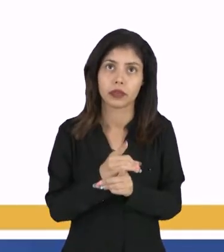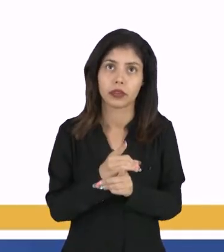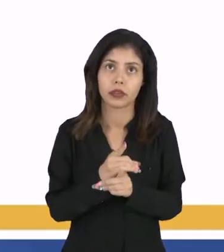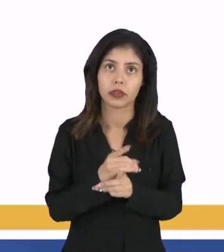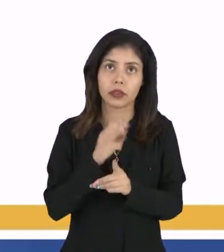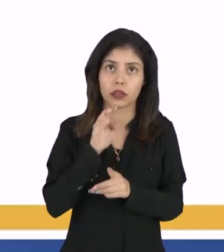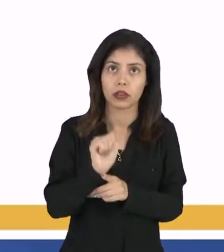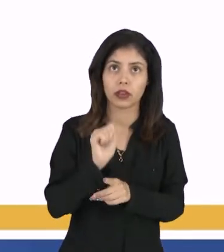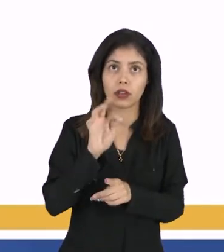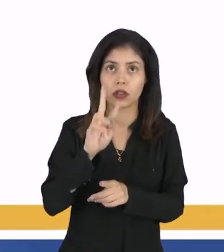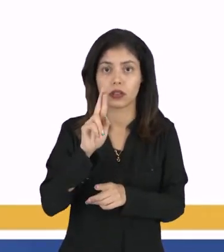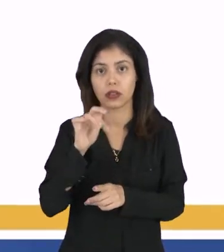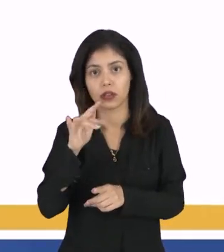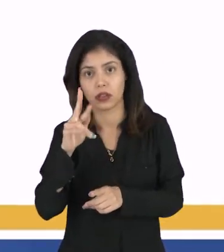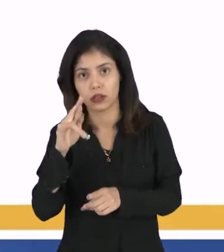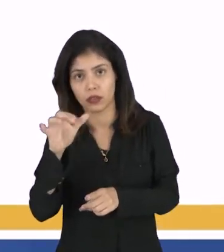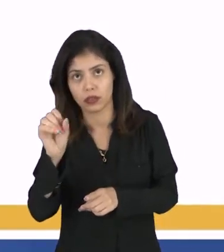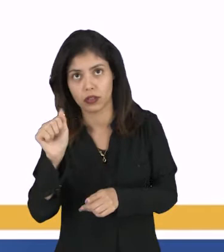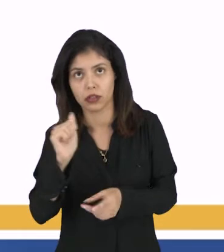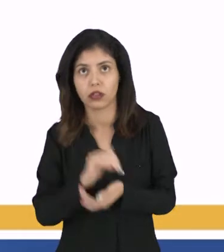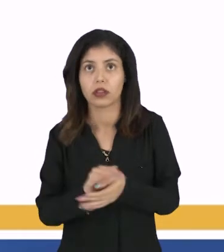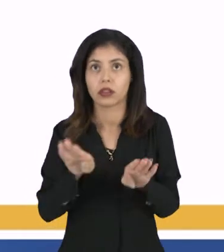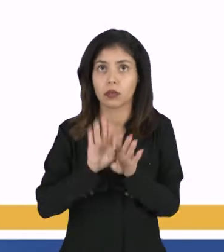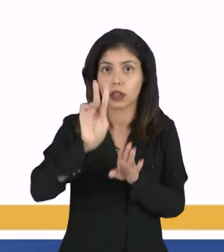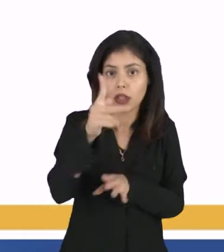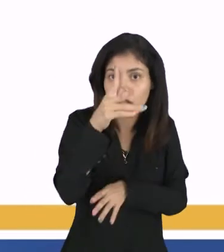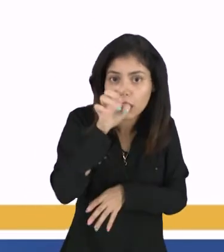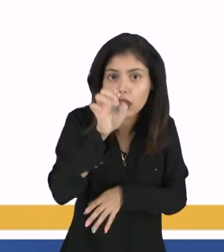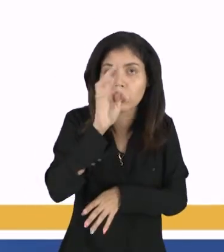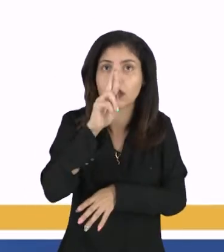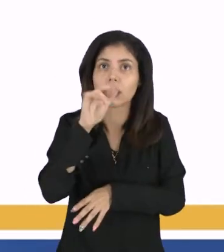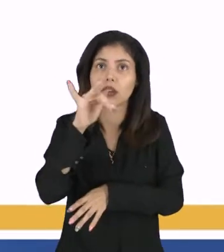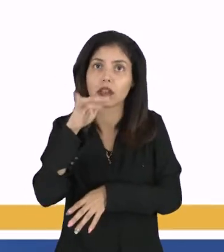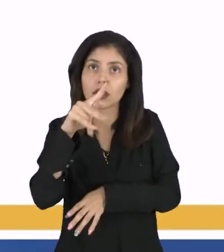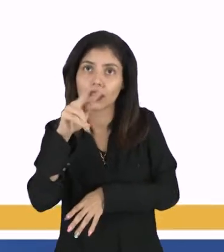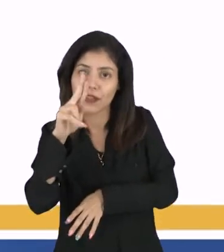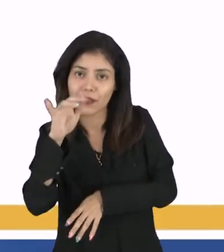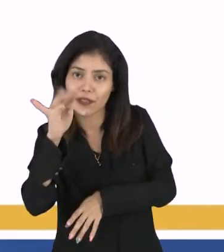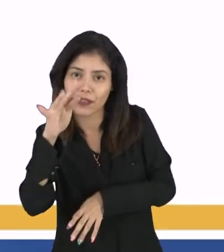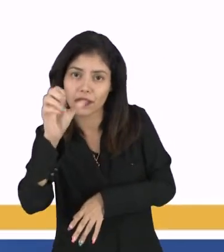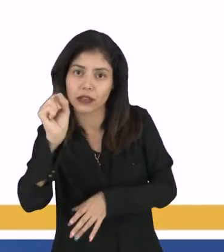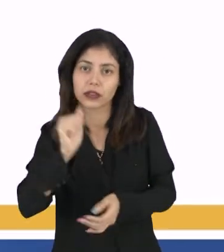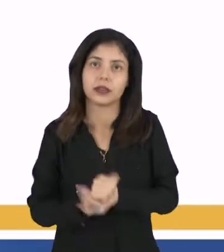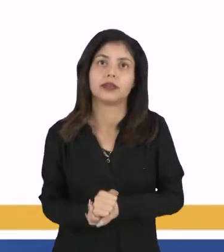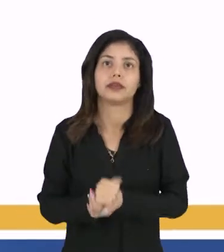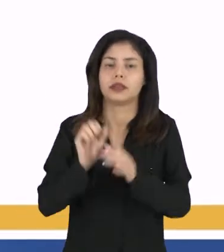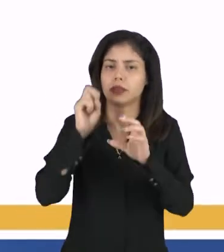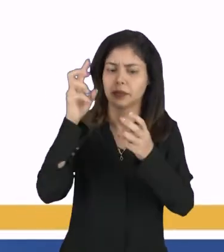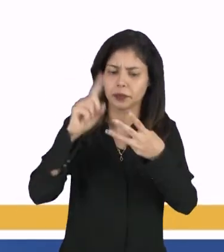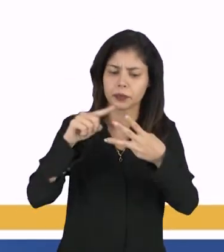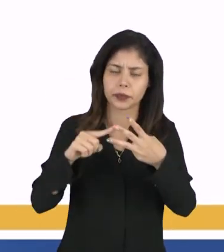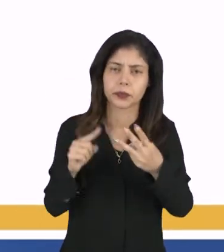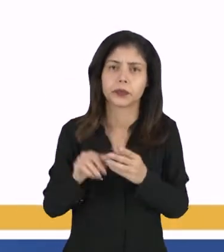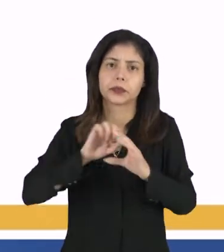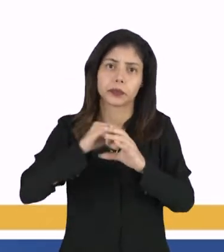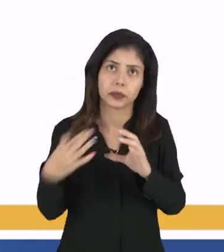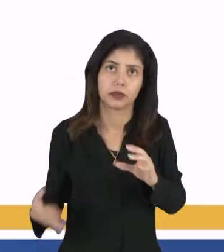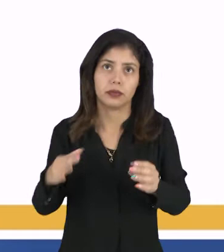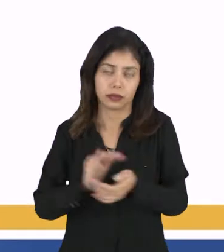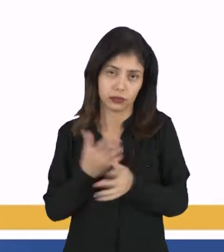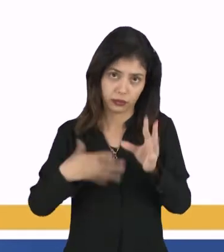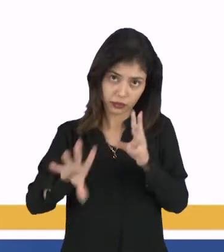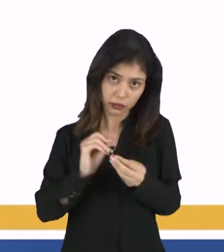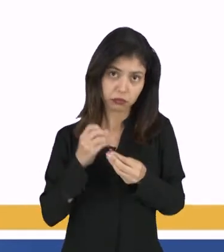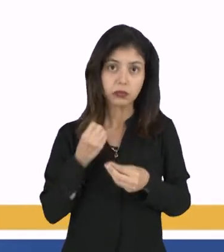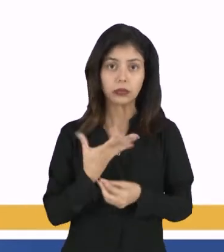organismos autótrofos e organismos heterótrofos. Tem os dois tipos, tá? Então, essas 3 características, elas resumem muito bem,